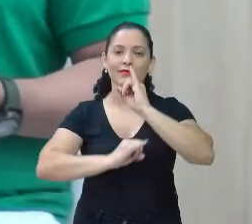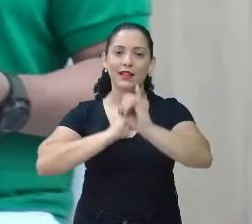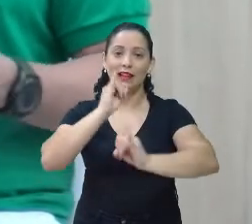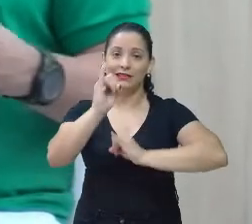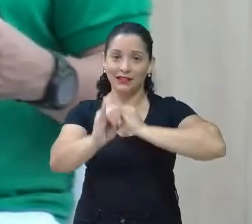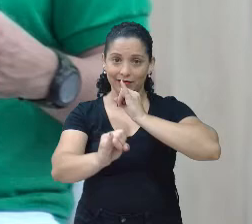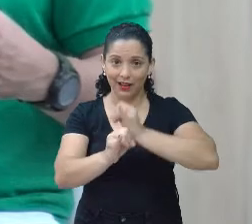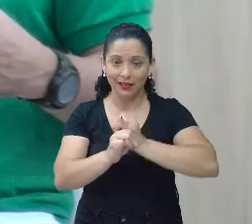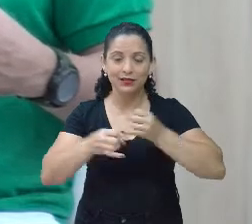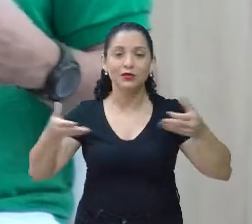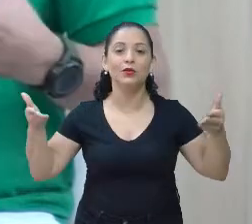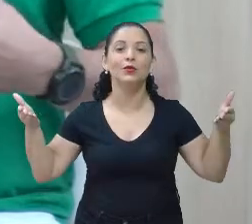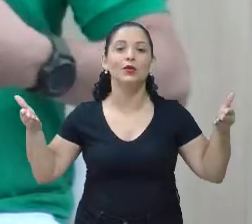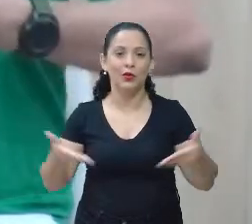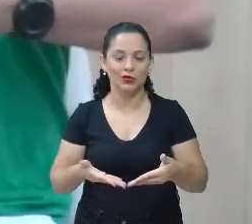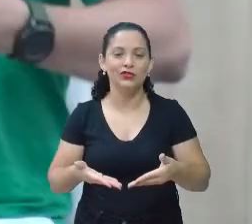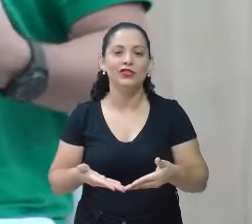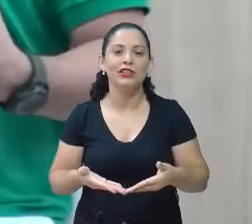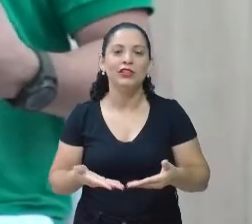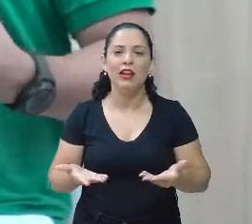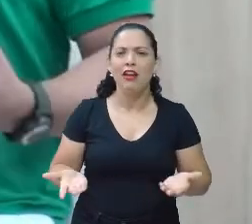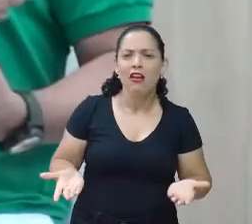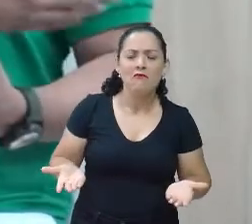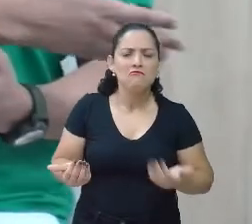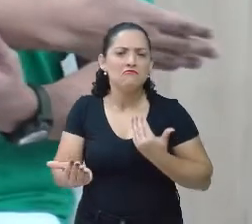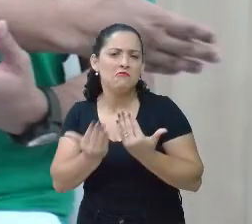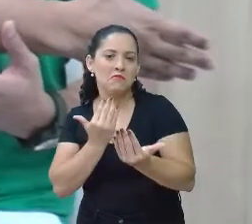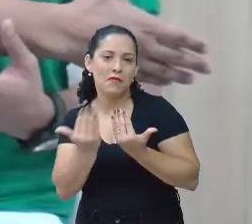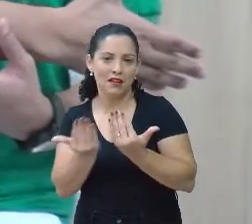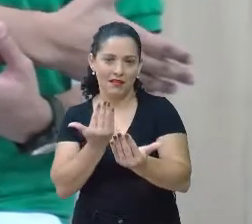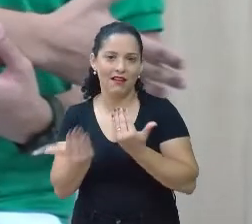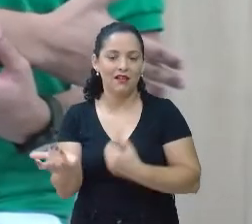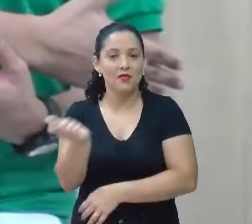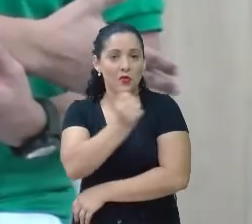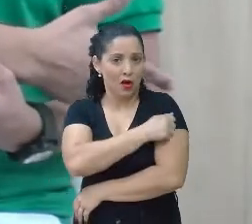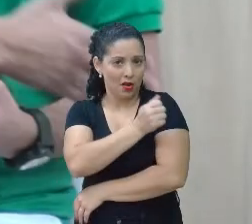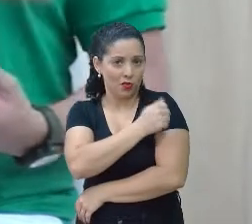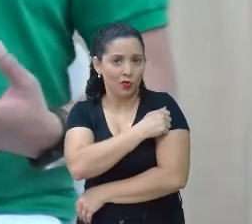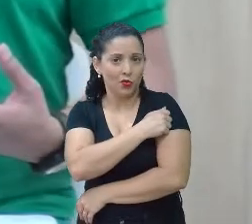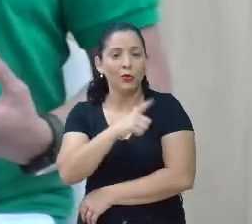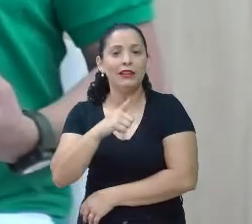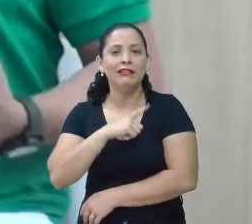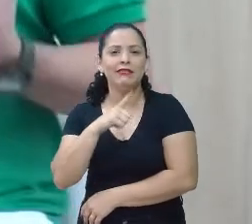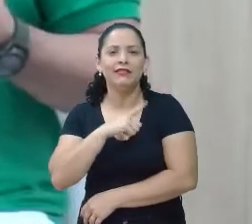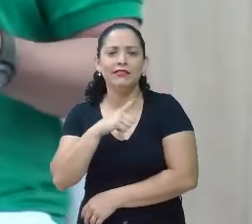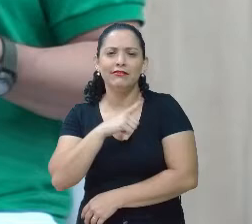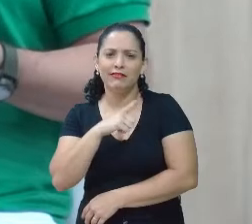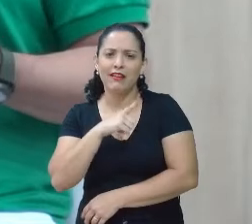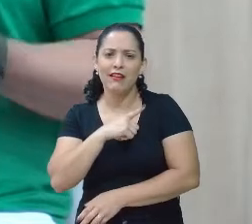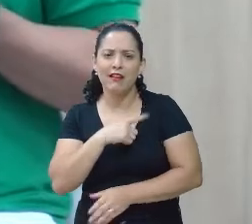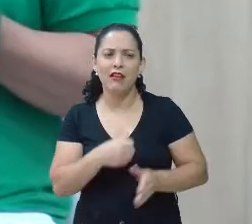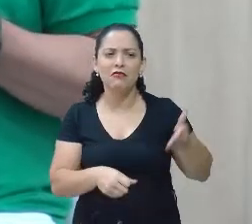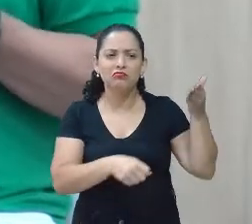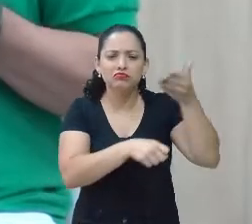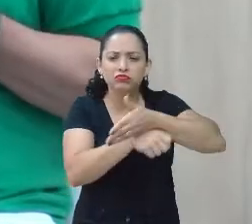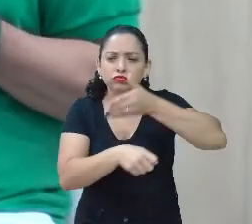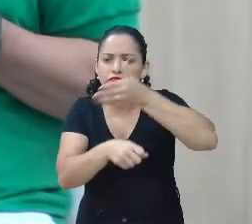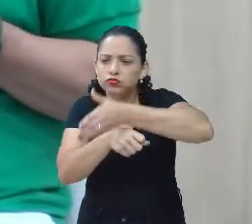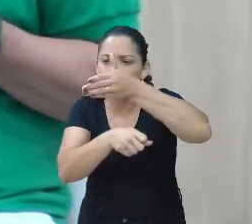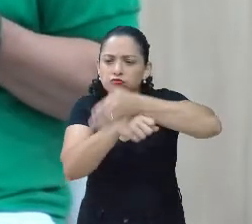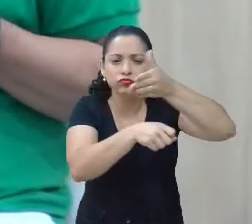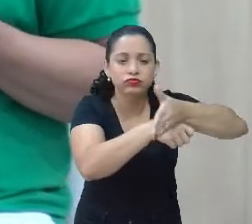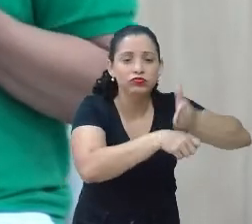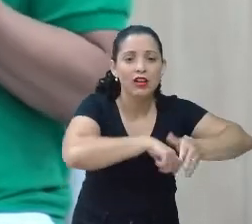que com a internet hoje é como se o estudante tivesse acesso a muita informação, porém, ele tem que saber o que ele